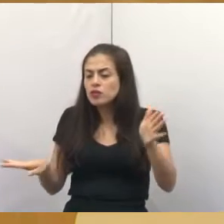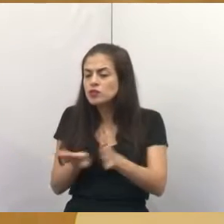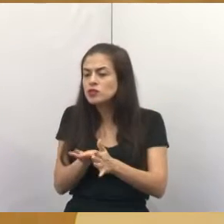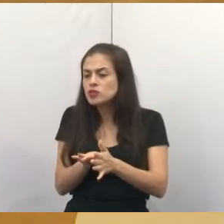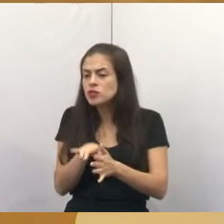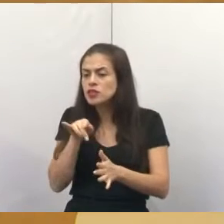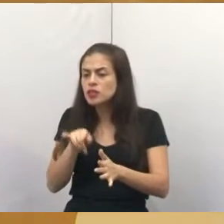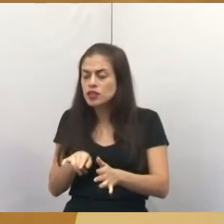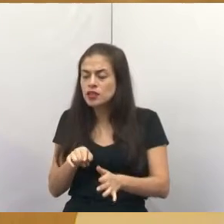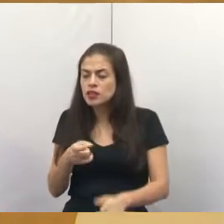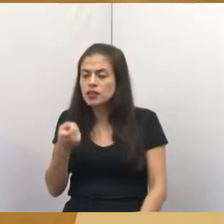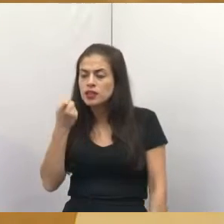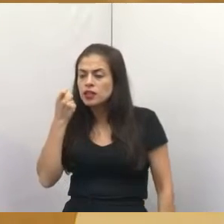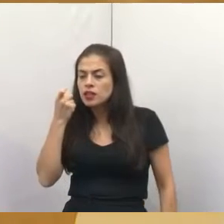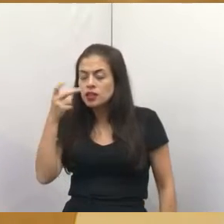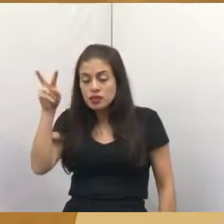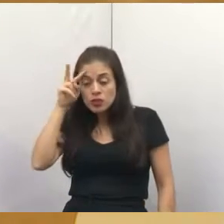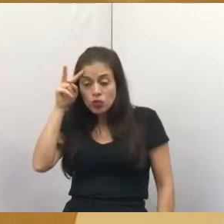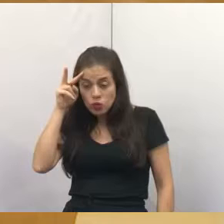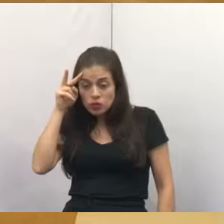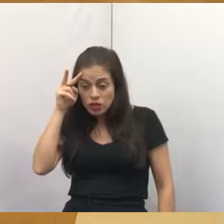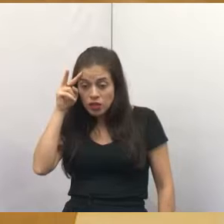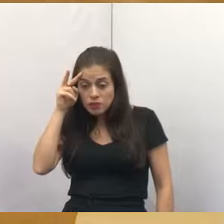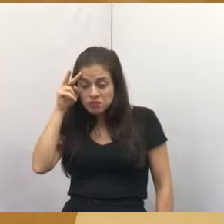quarta-feira, já está a emenda ali.